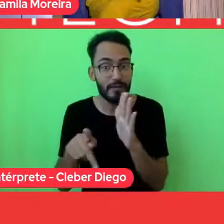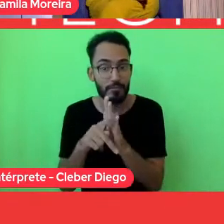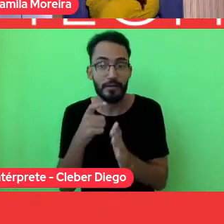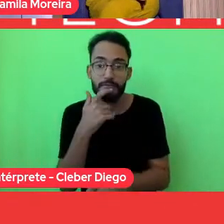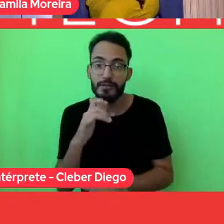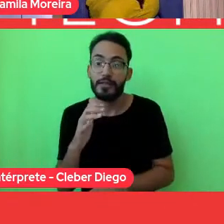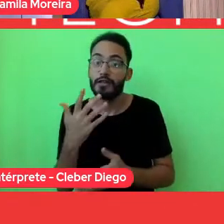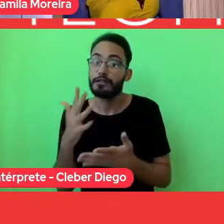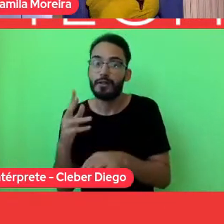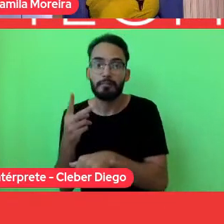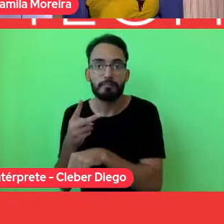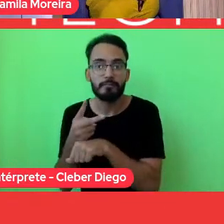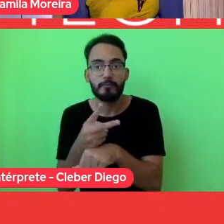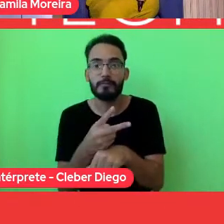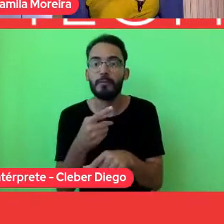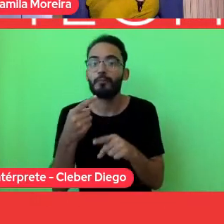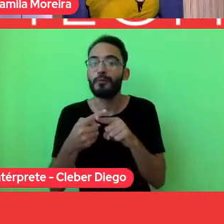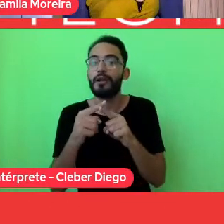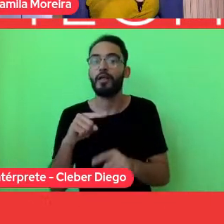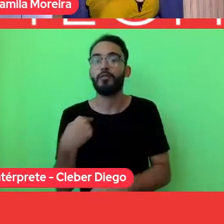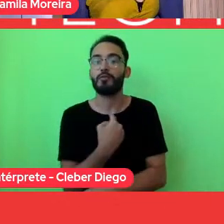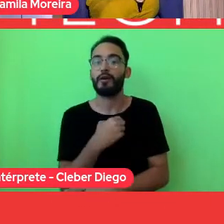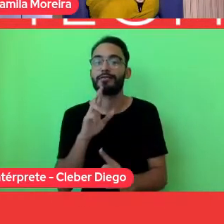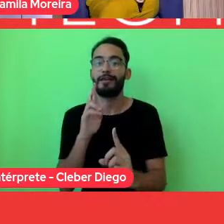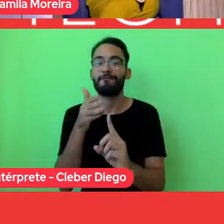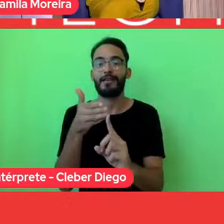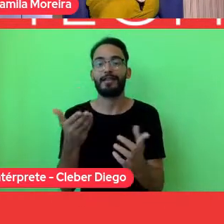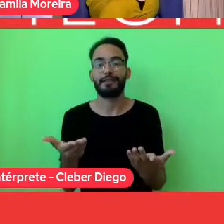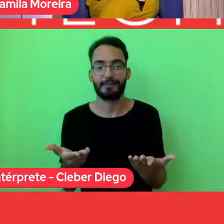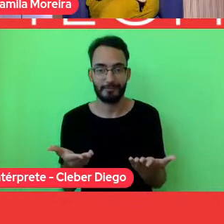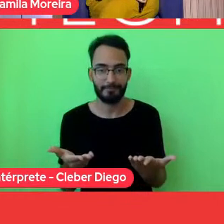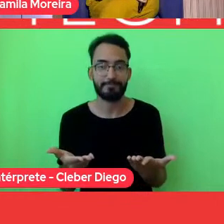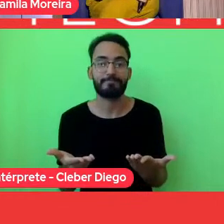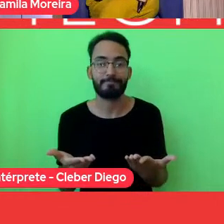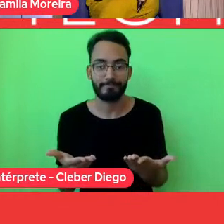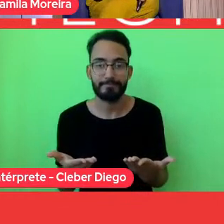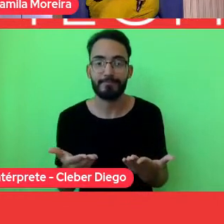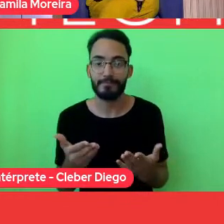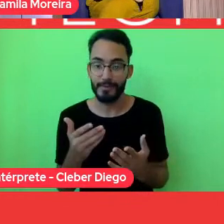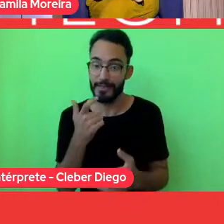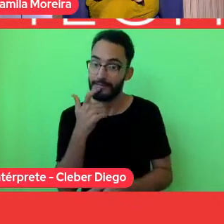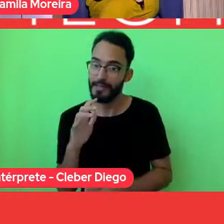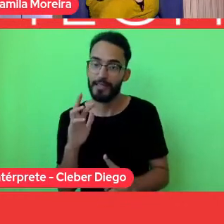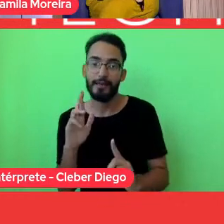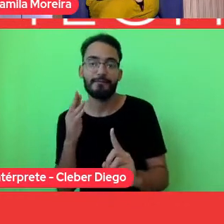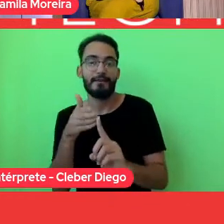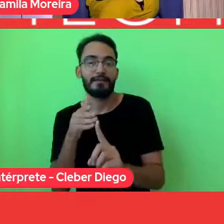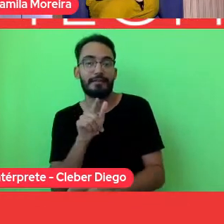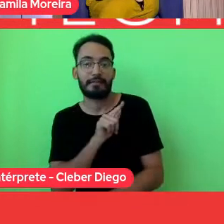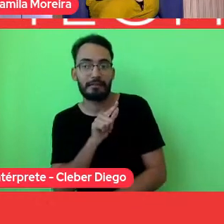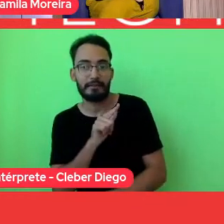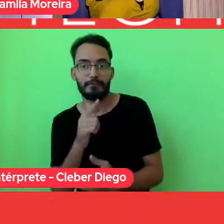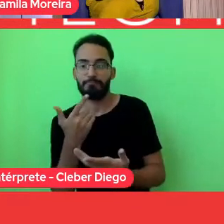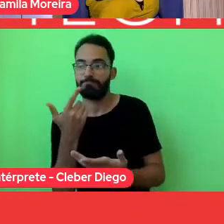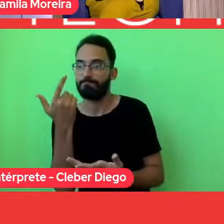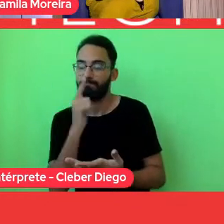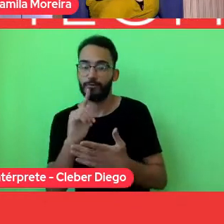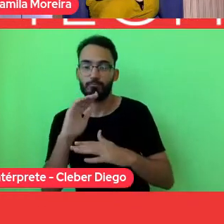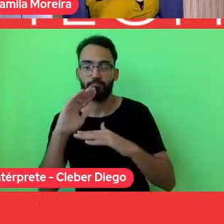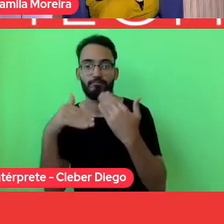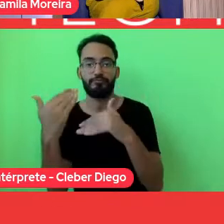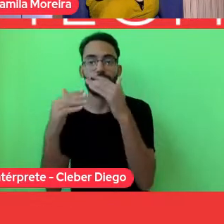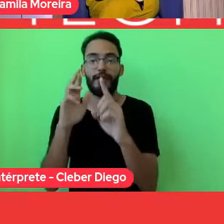as pessoas já começam a procurar porque a gente é referência. A CIT, ela tem virado dentro do mercado